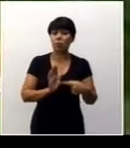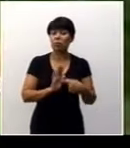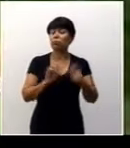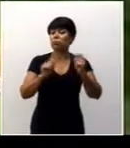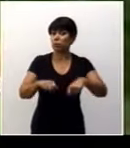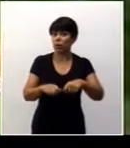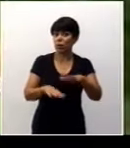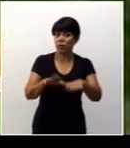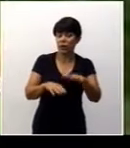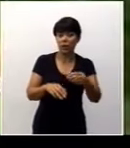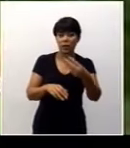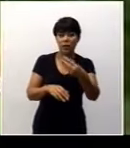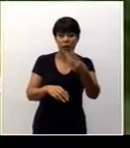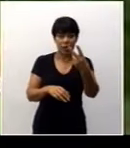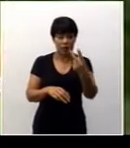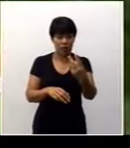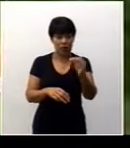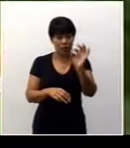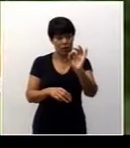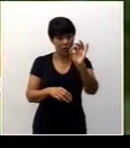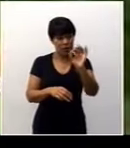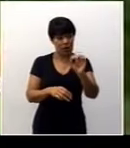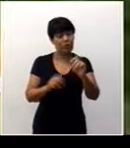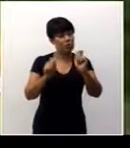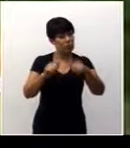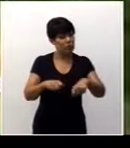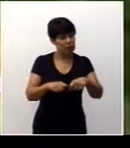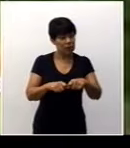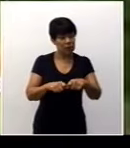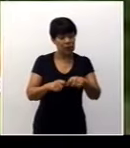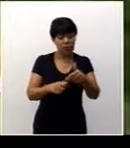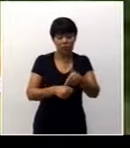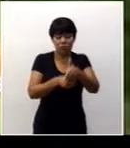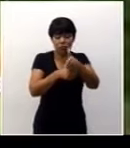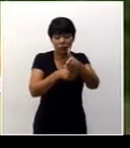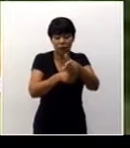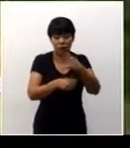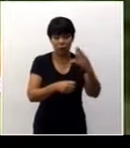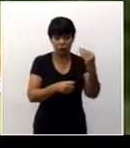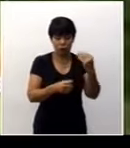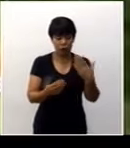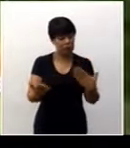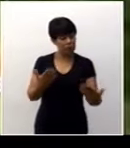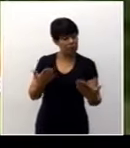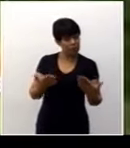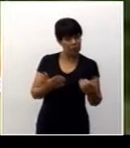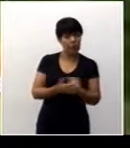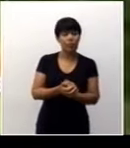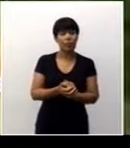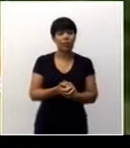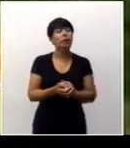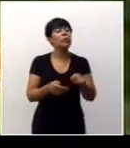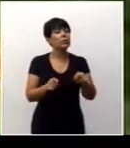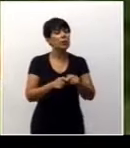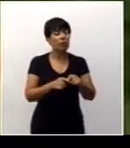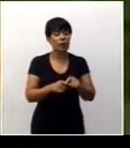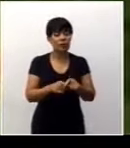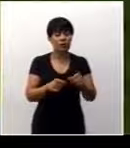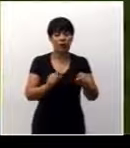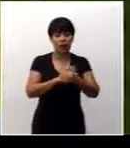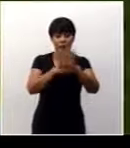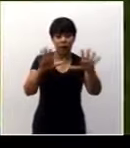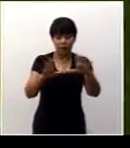mais ou menos 32 graus, possibilitando imagens estereoscópicas para estudos comparativos. Sua resolução chega a 20